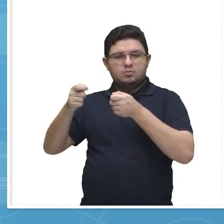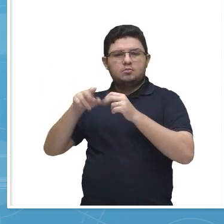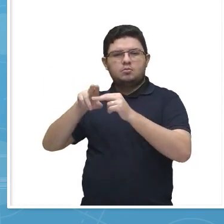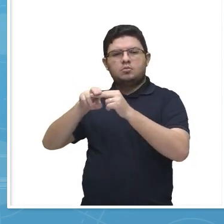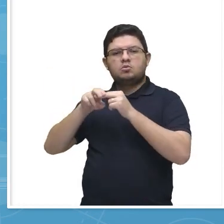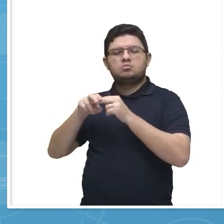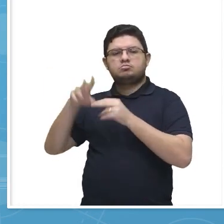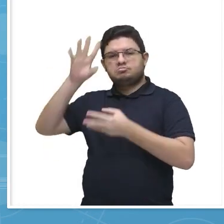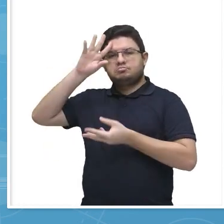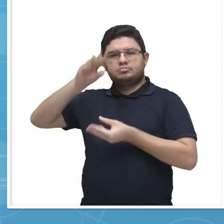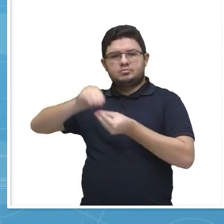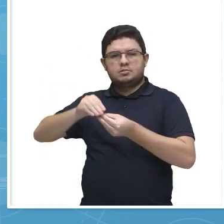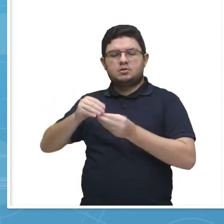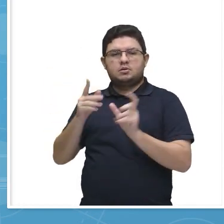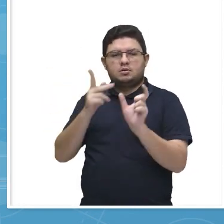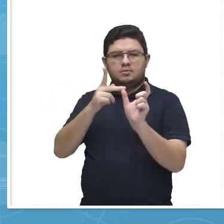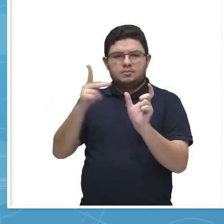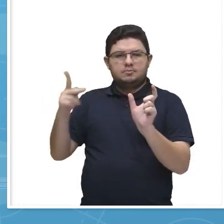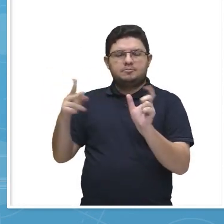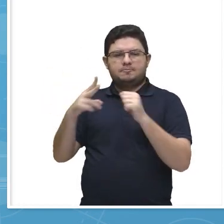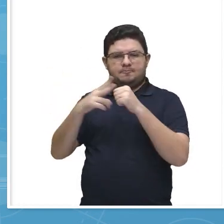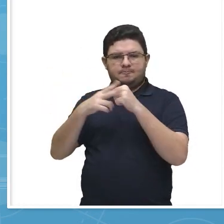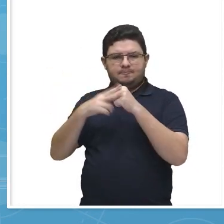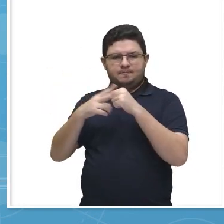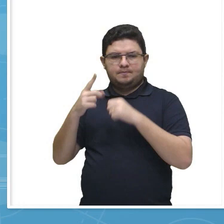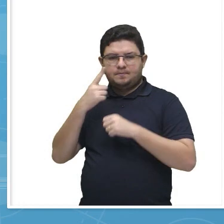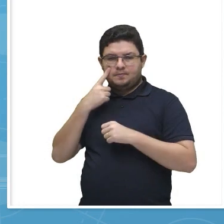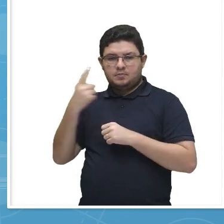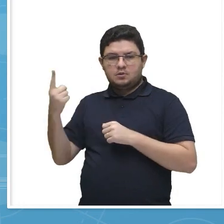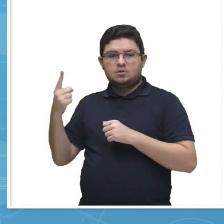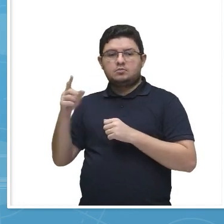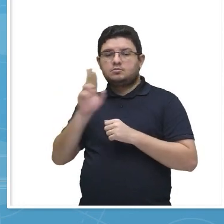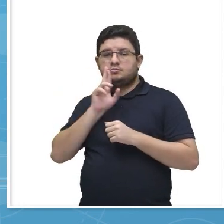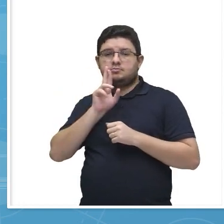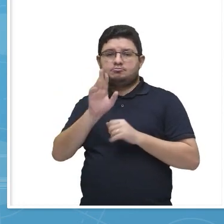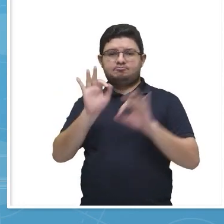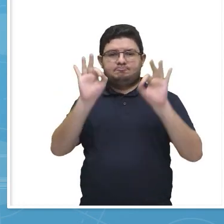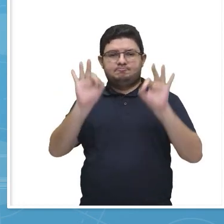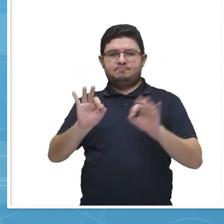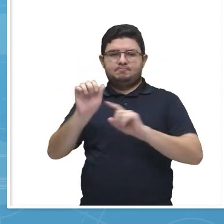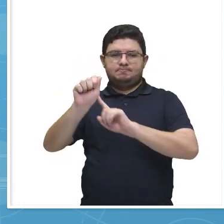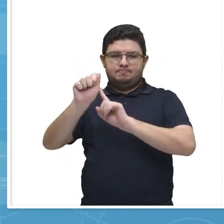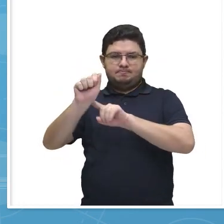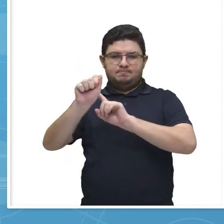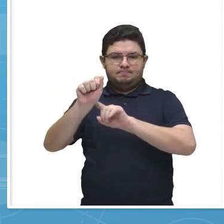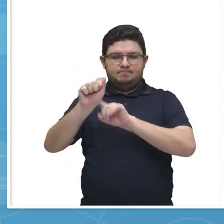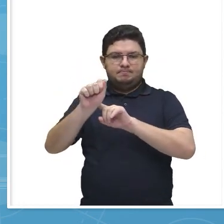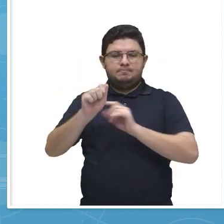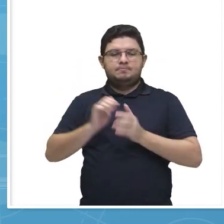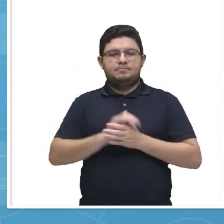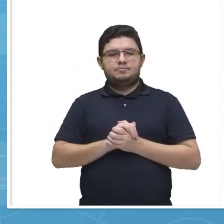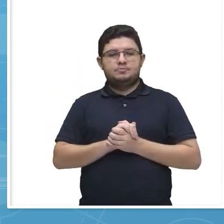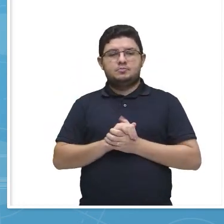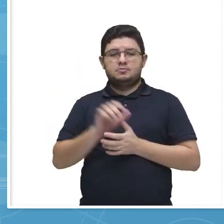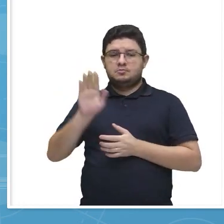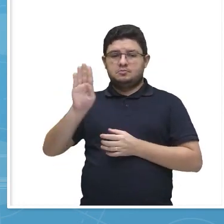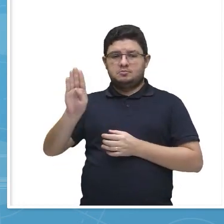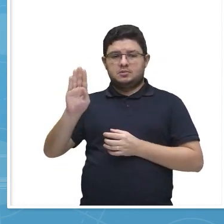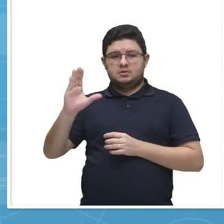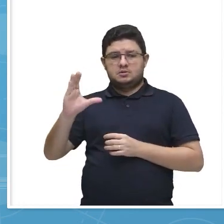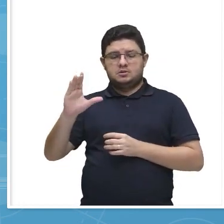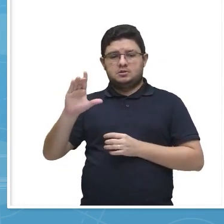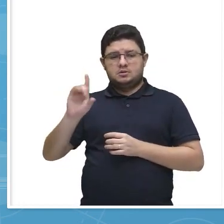verbal, ok? Então, a alternativa correta aqui da nossa questão é a letra A, pessoal. As demais questões, as